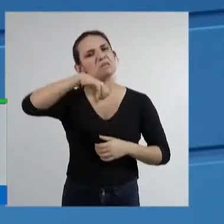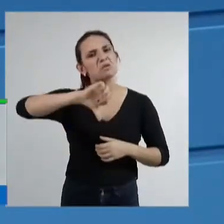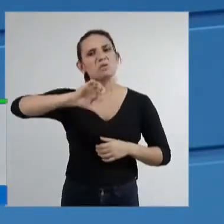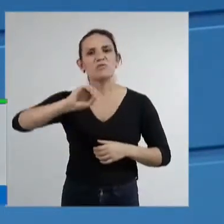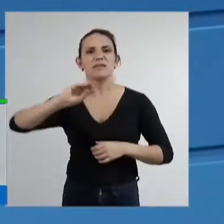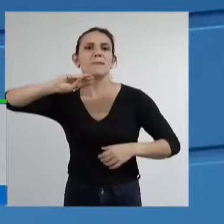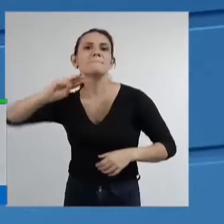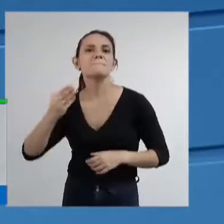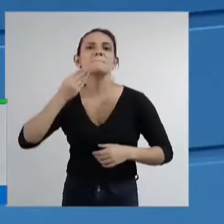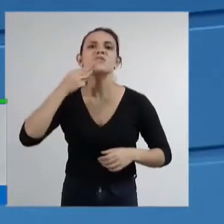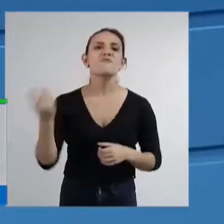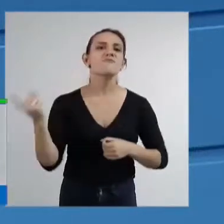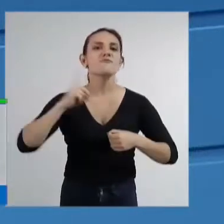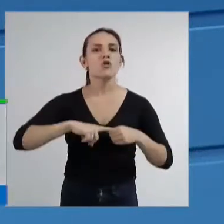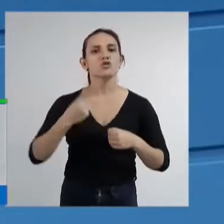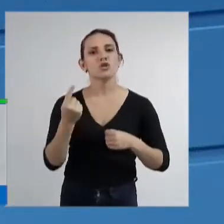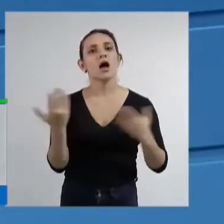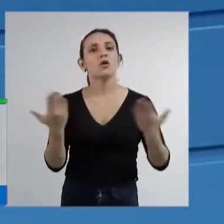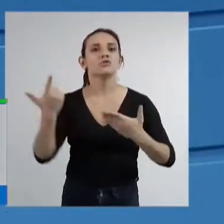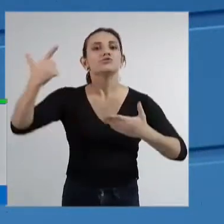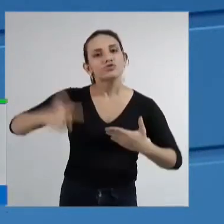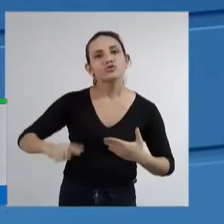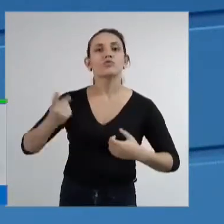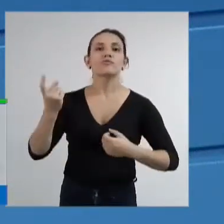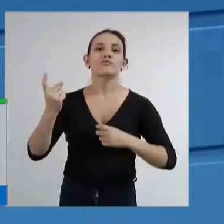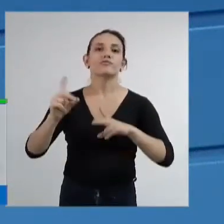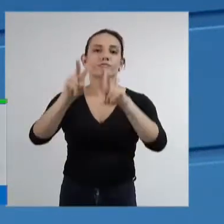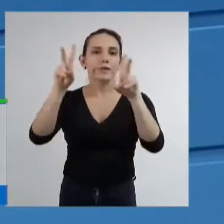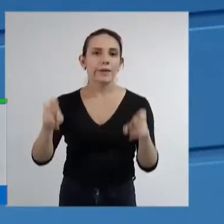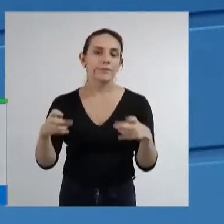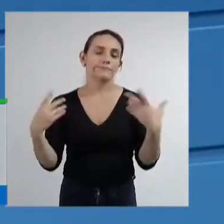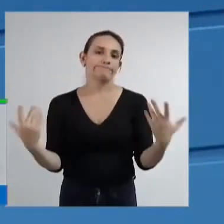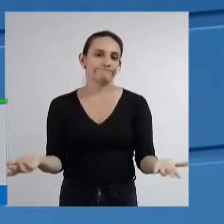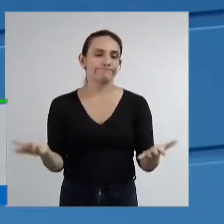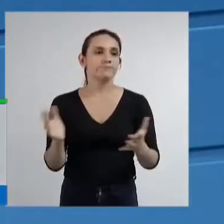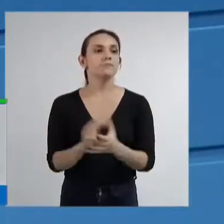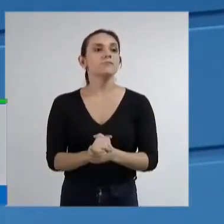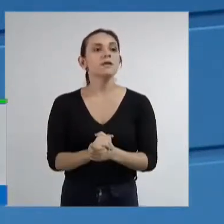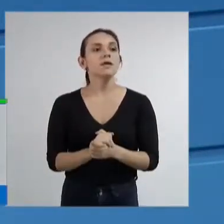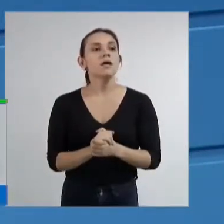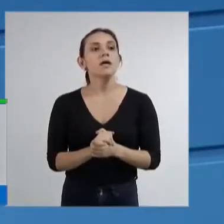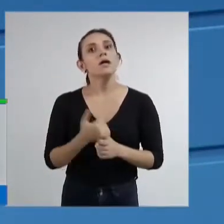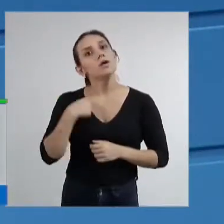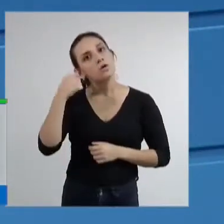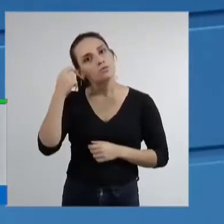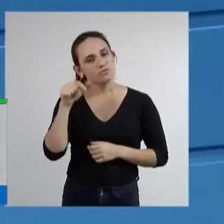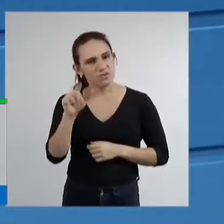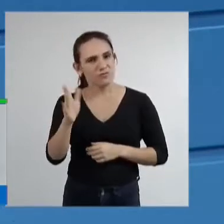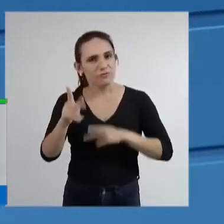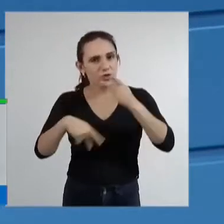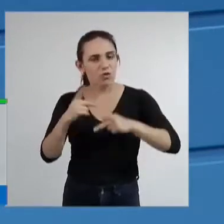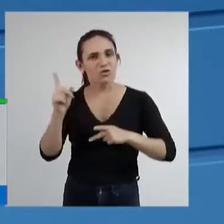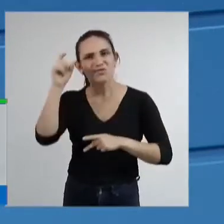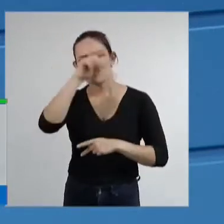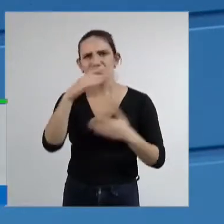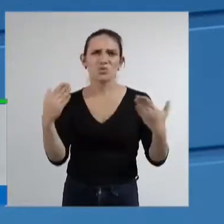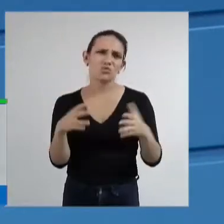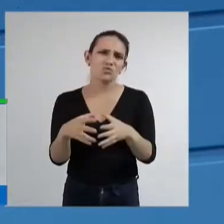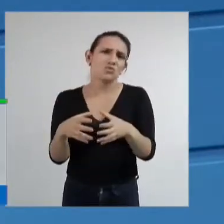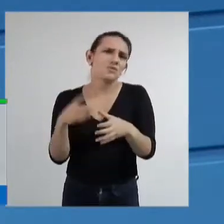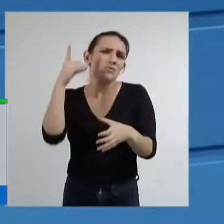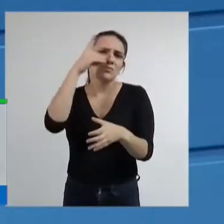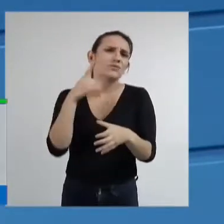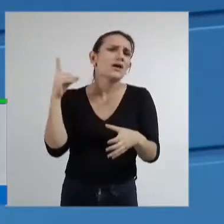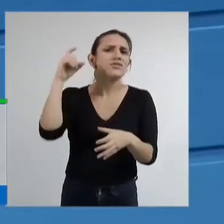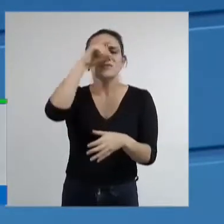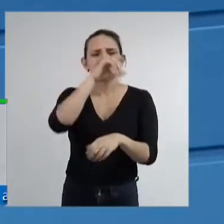190 milhões. E agora esse tema volta novamente. Vossa Excelência falou dessa questão da dificuldade que hoje o Parlamento Estadual tem